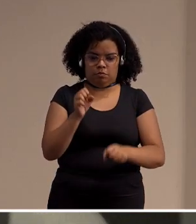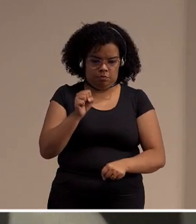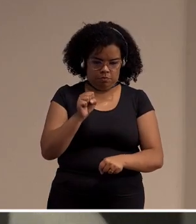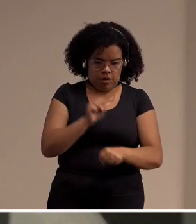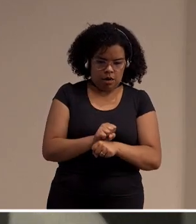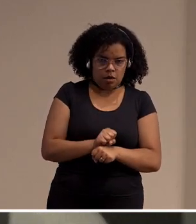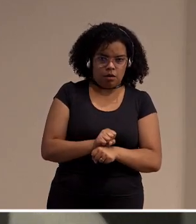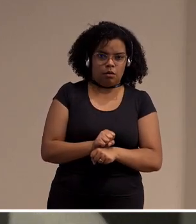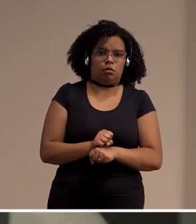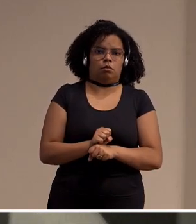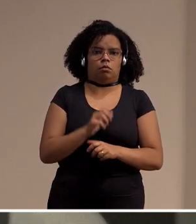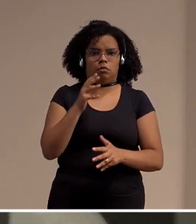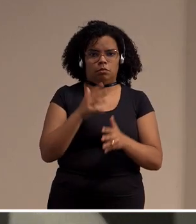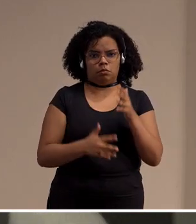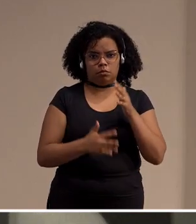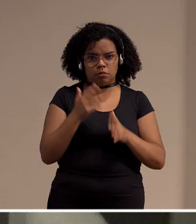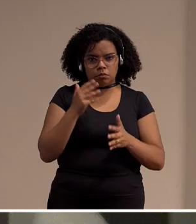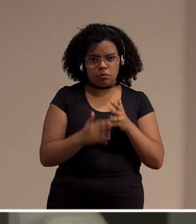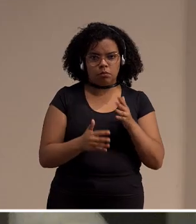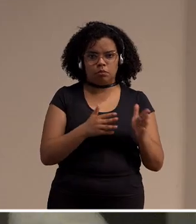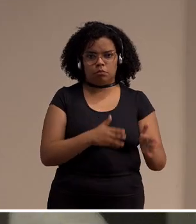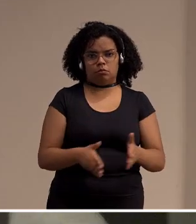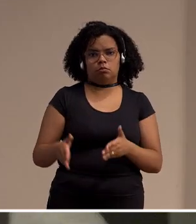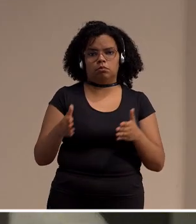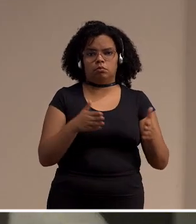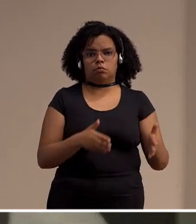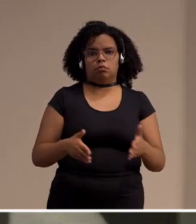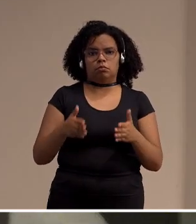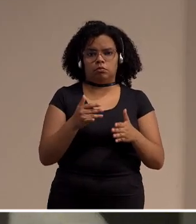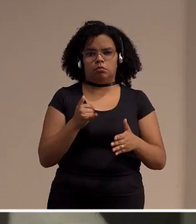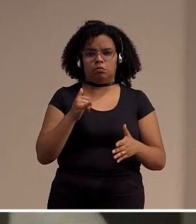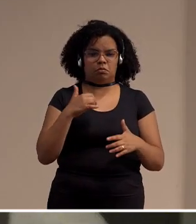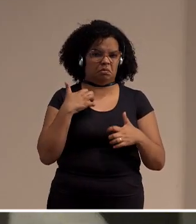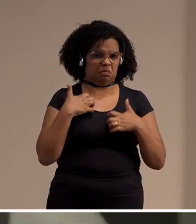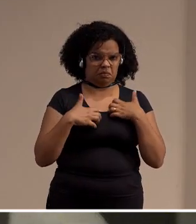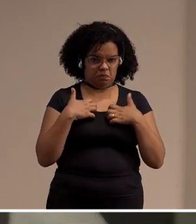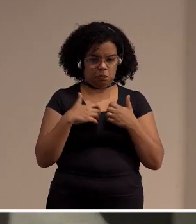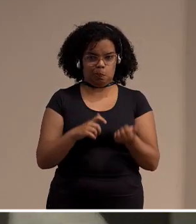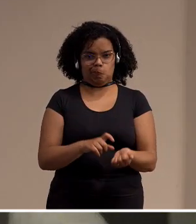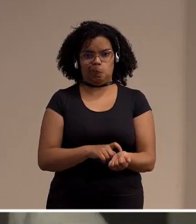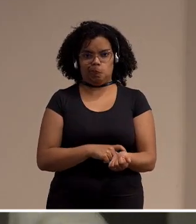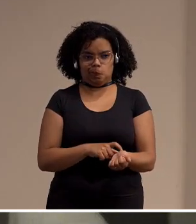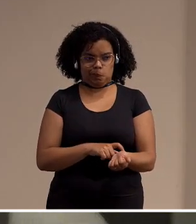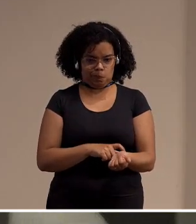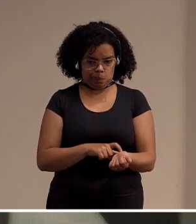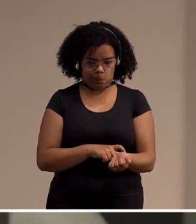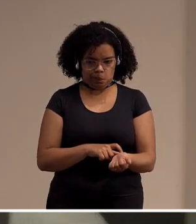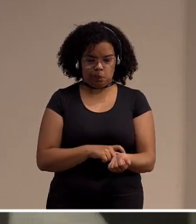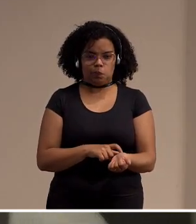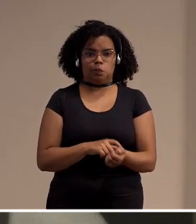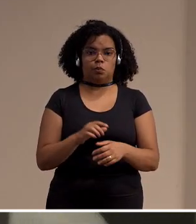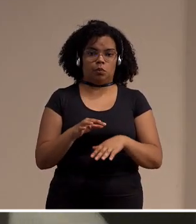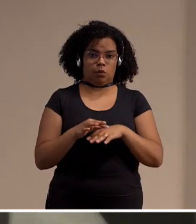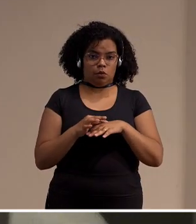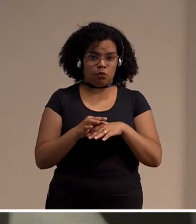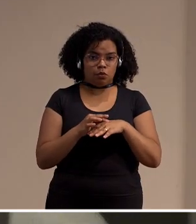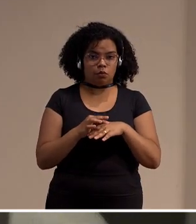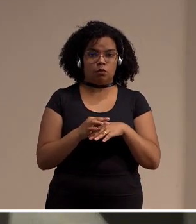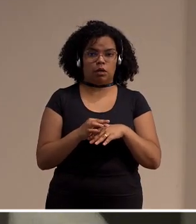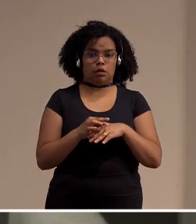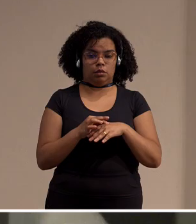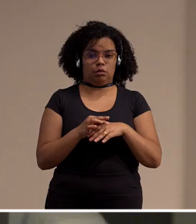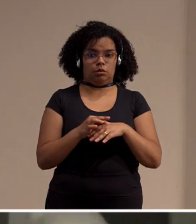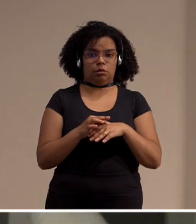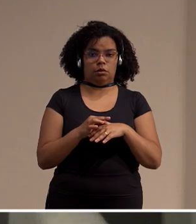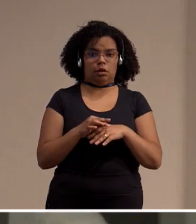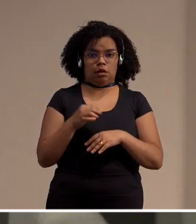atrapalha, portanto, a produtividade. Se ele tiver estresse, o valor da carne vai ser diminuído. Se